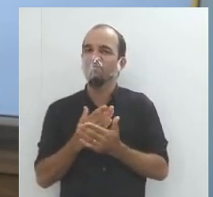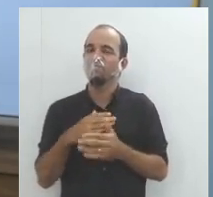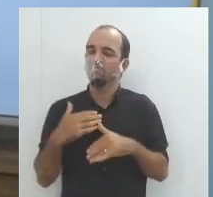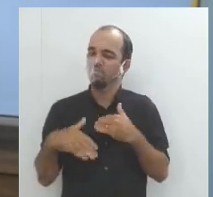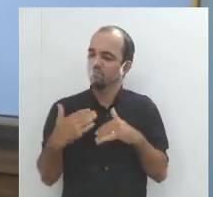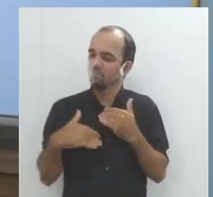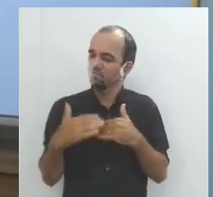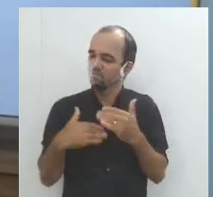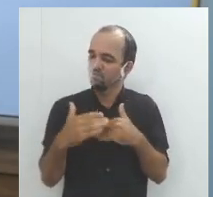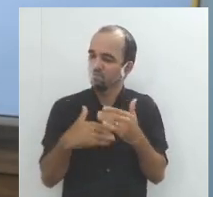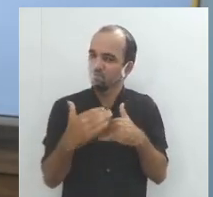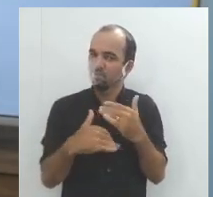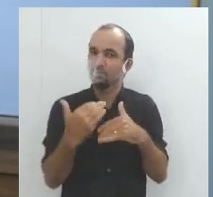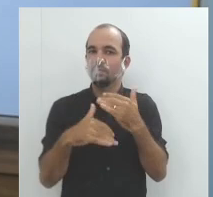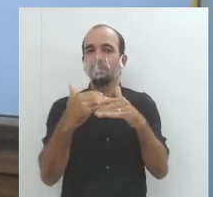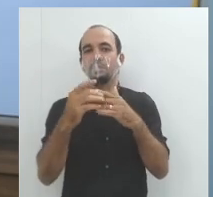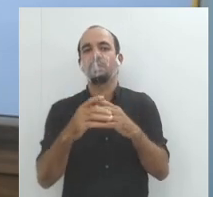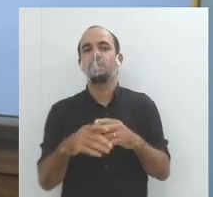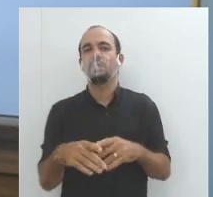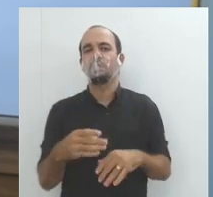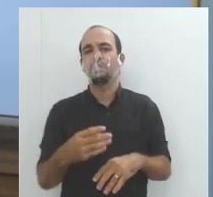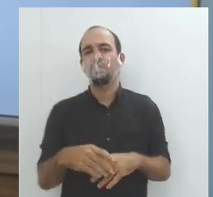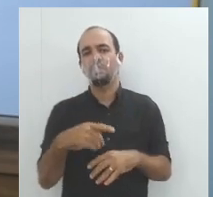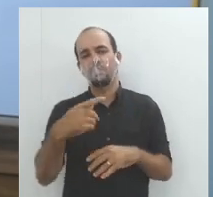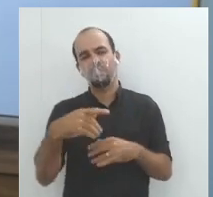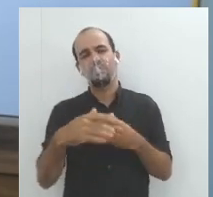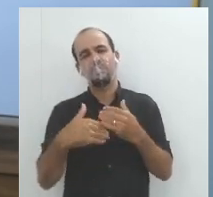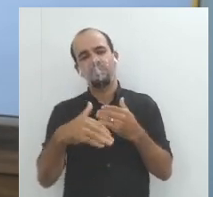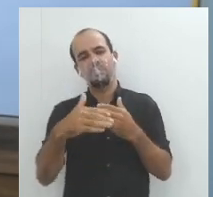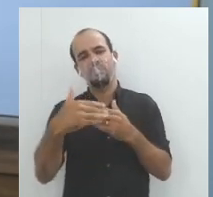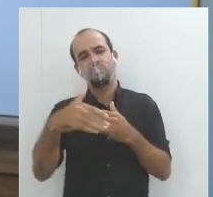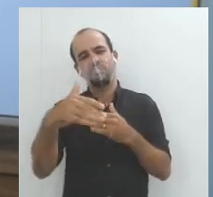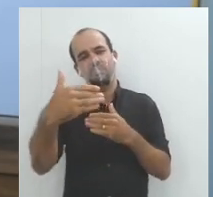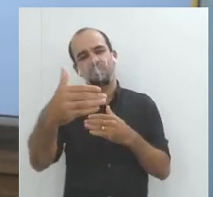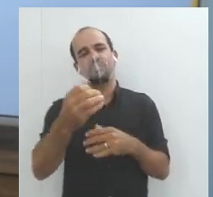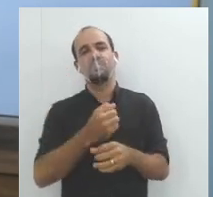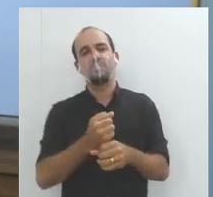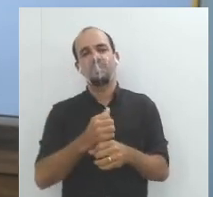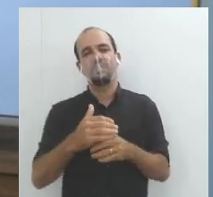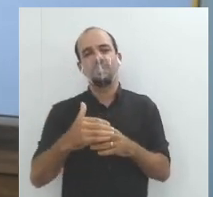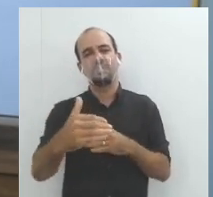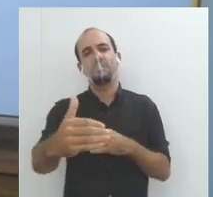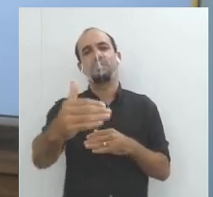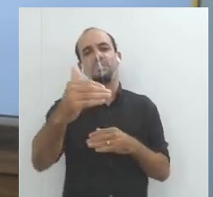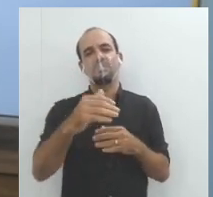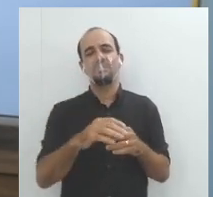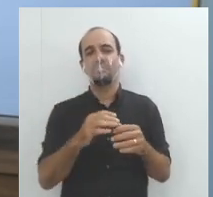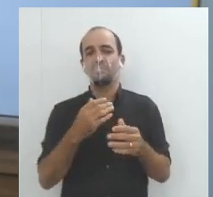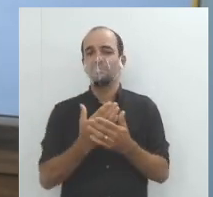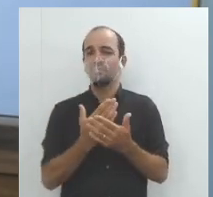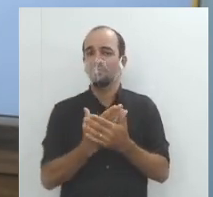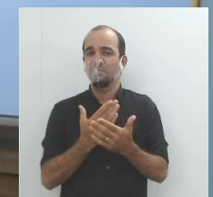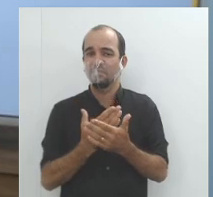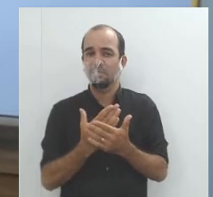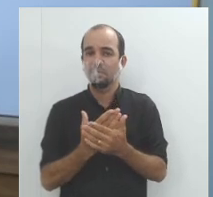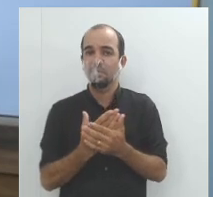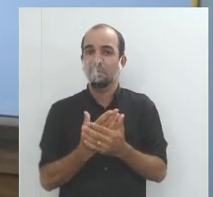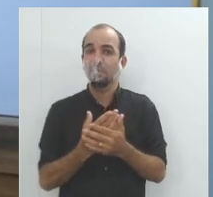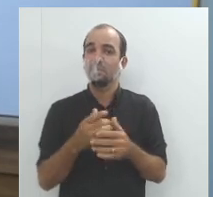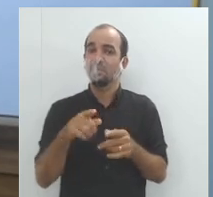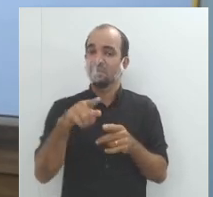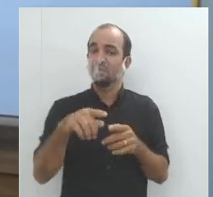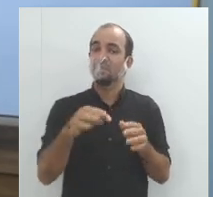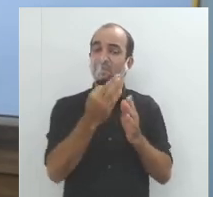mais ao longo dos meses, né, dos bimestres, o texto de natureza